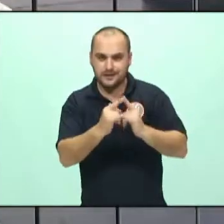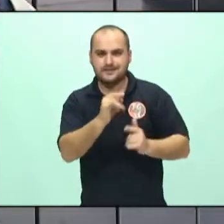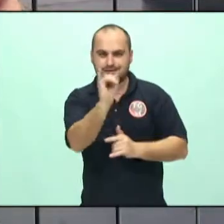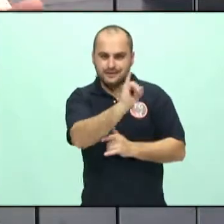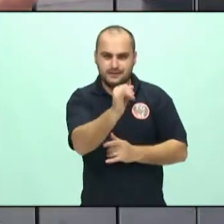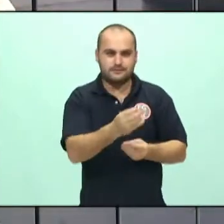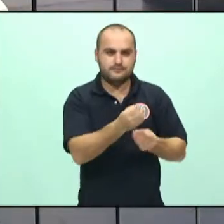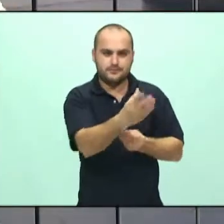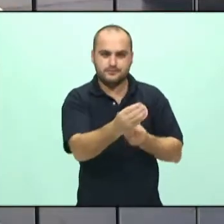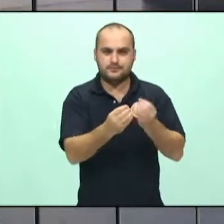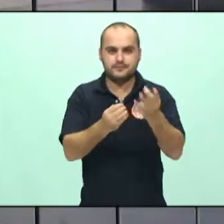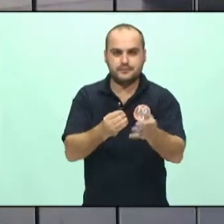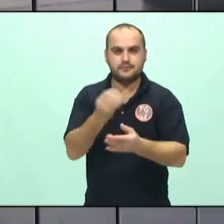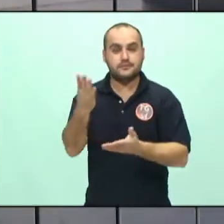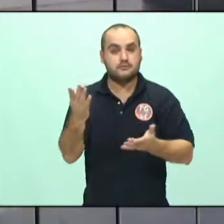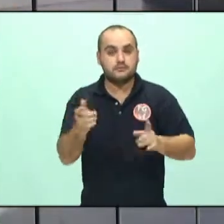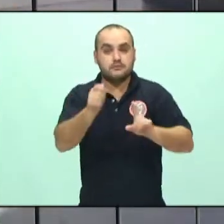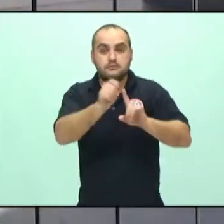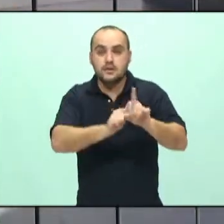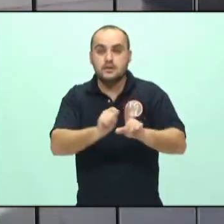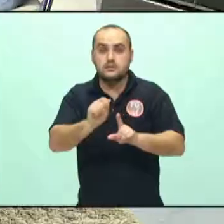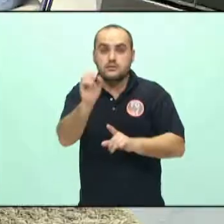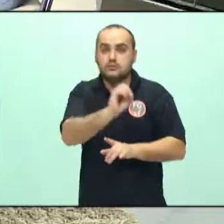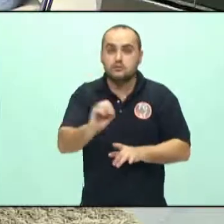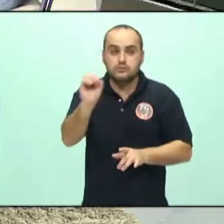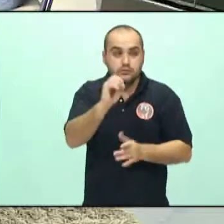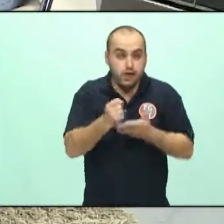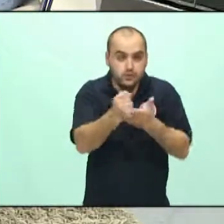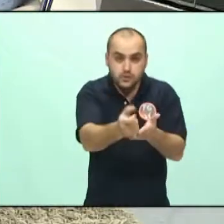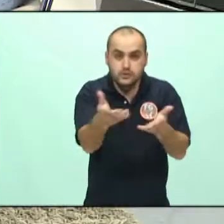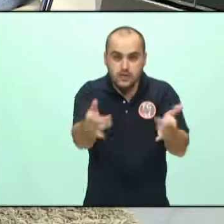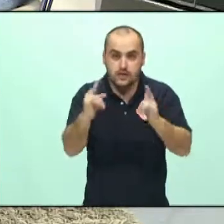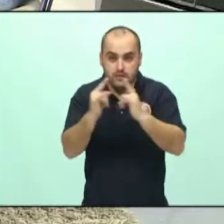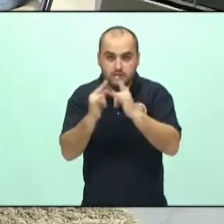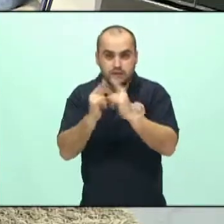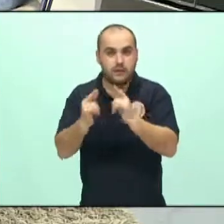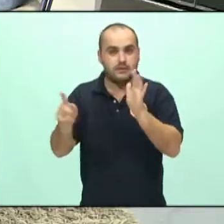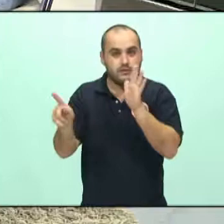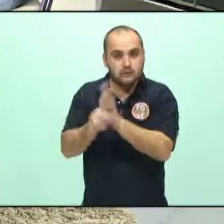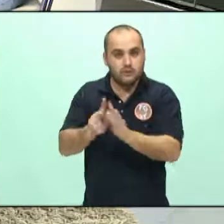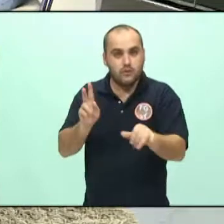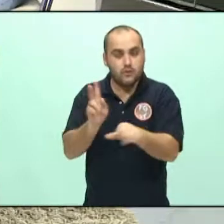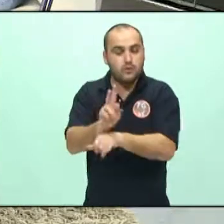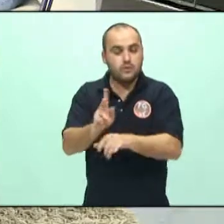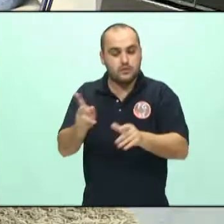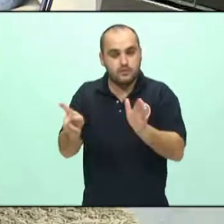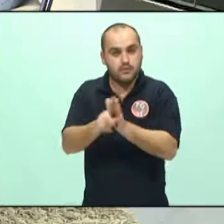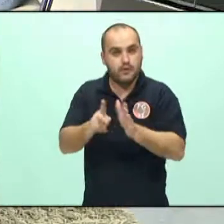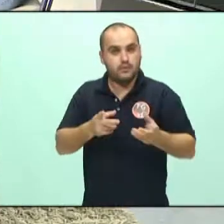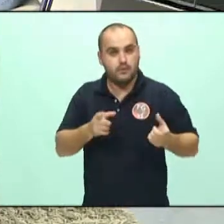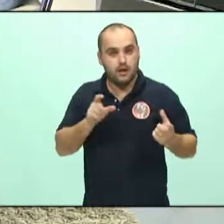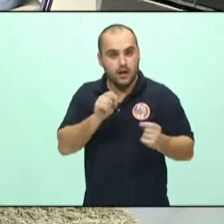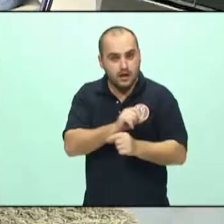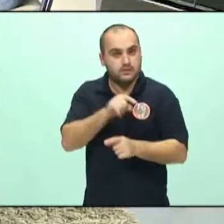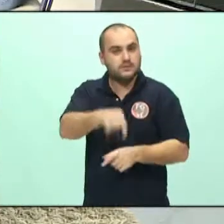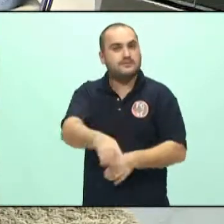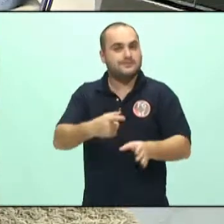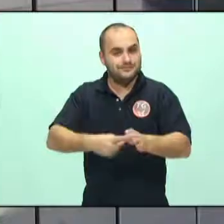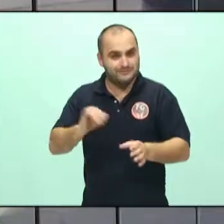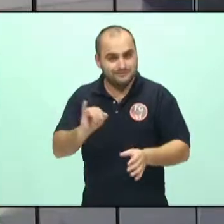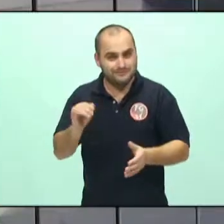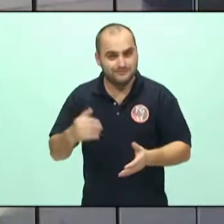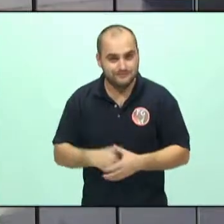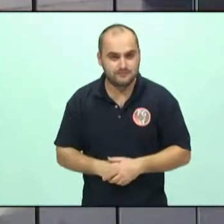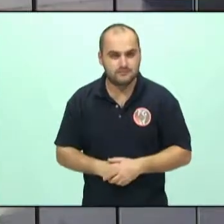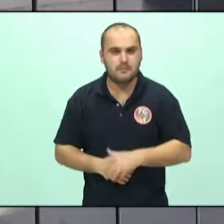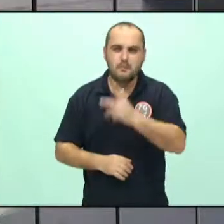Itajaí. Mês de outubro é hora de ajudar essas entidades, então. Entidades que lidam com o câncer aqui na cidade de Itajaí, né? Se eu não me